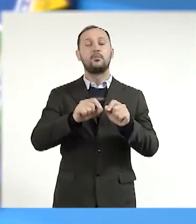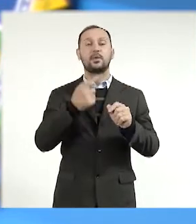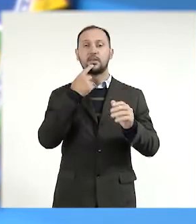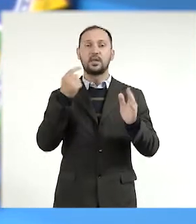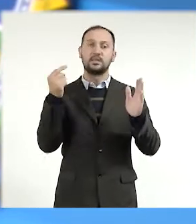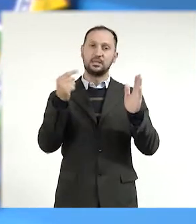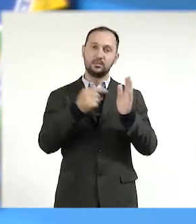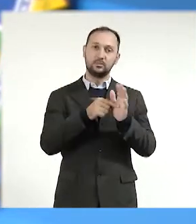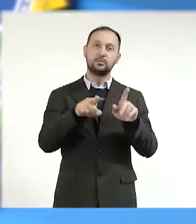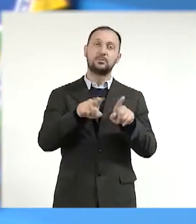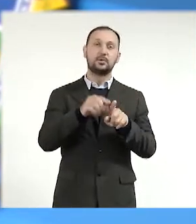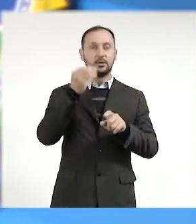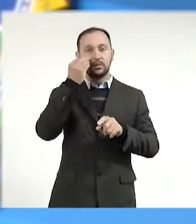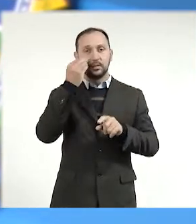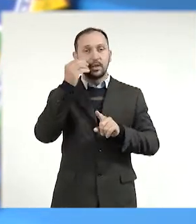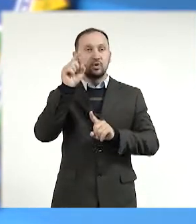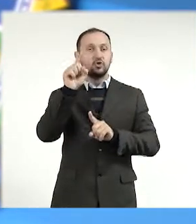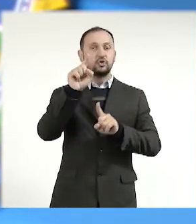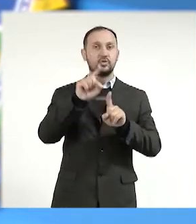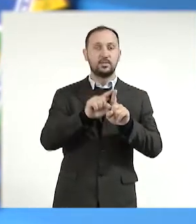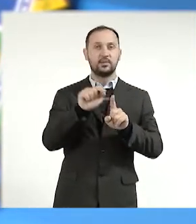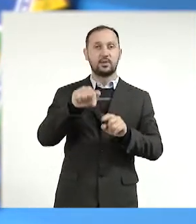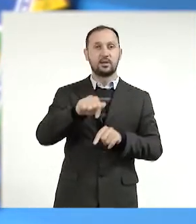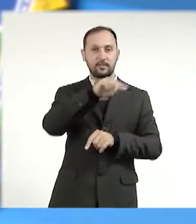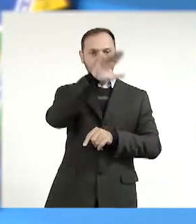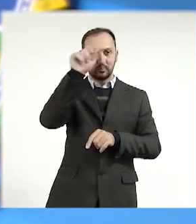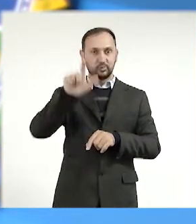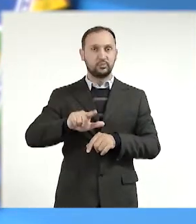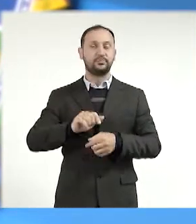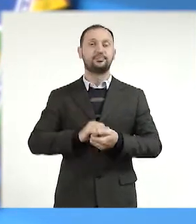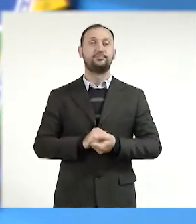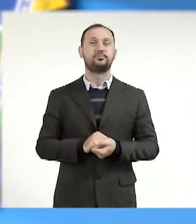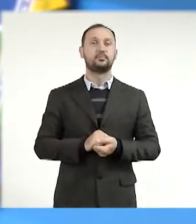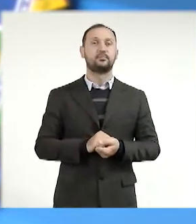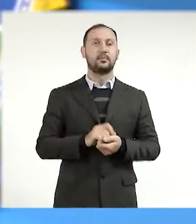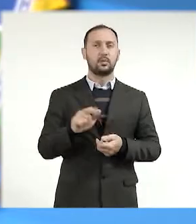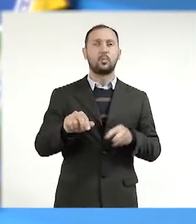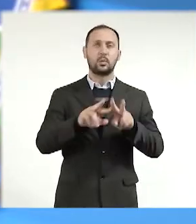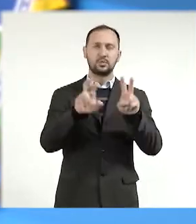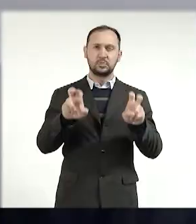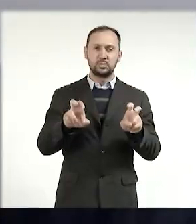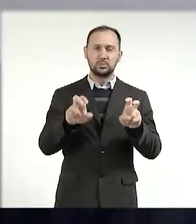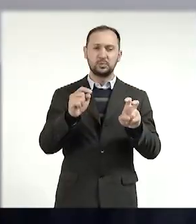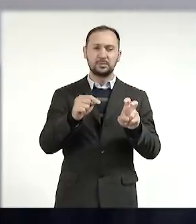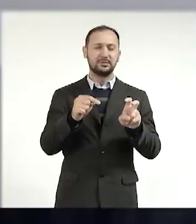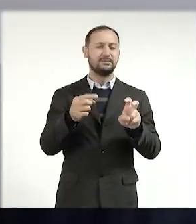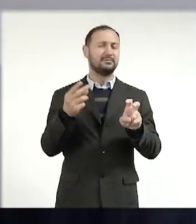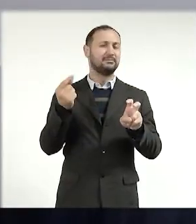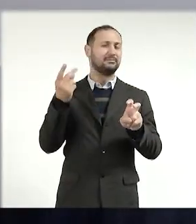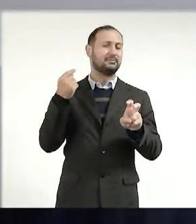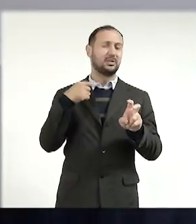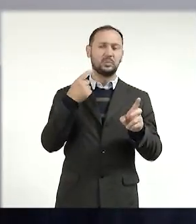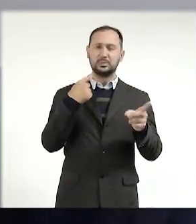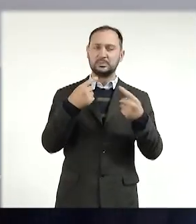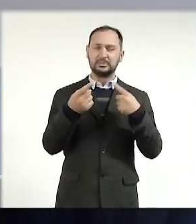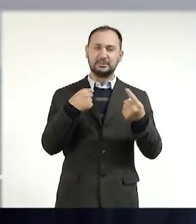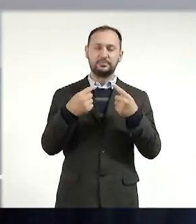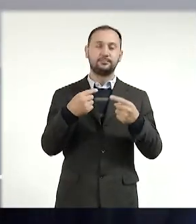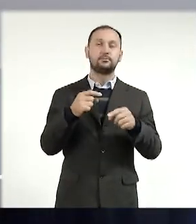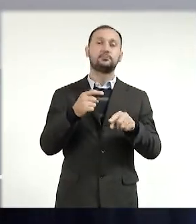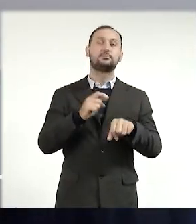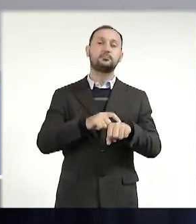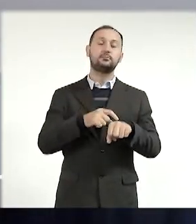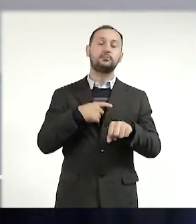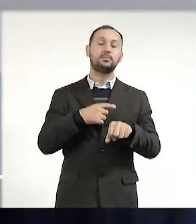a população a respeito da denúncia e tentar reduzir o número de casos em Mato Grosso do Sul. É um assunto que eu venho debatendo há muito